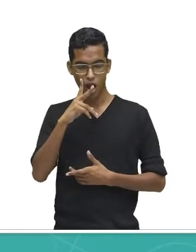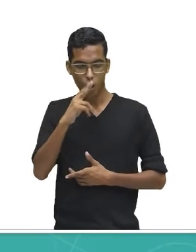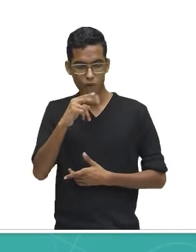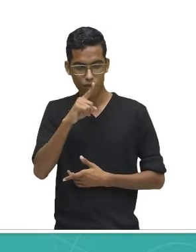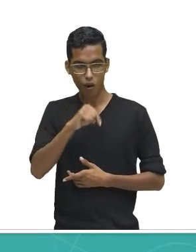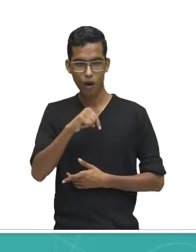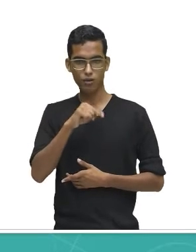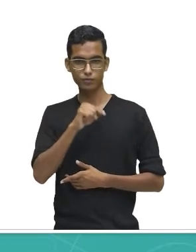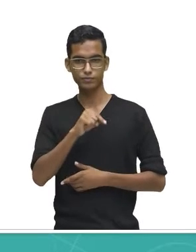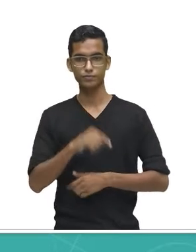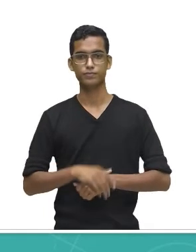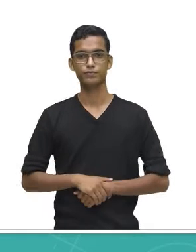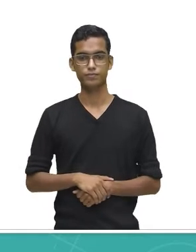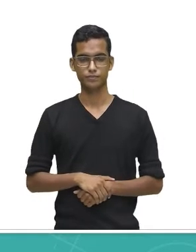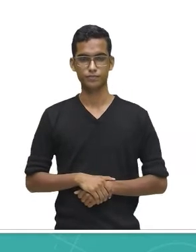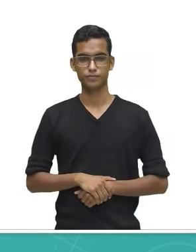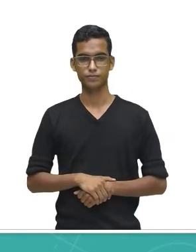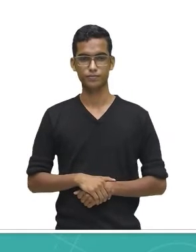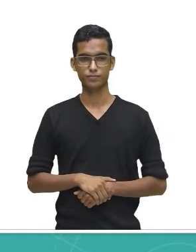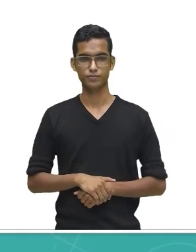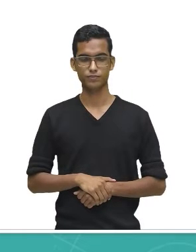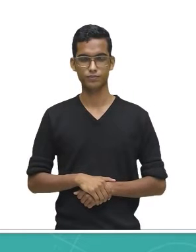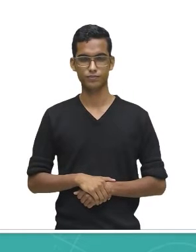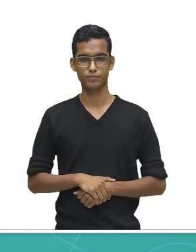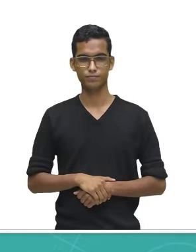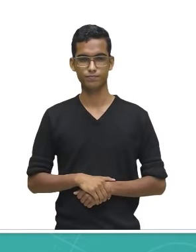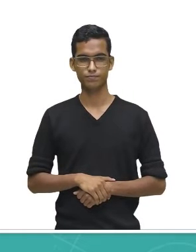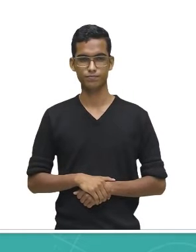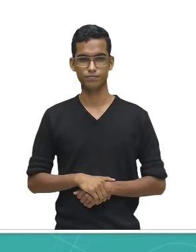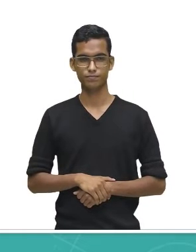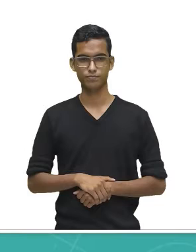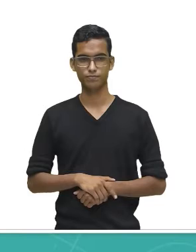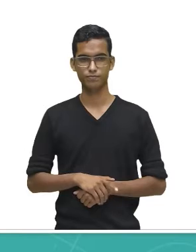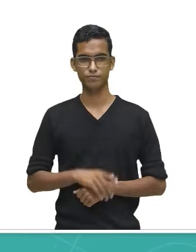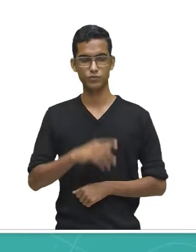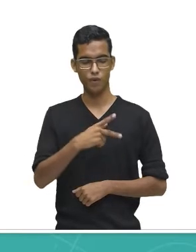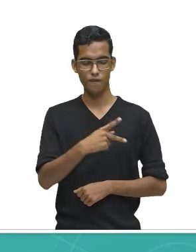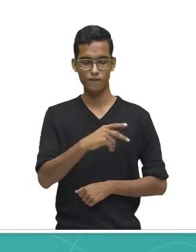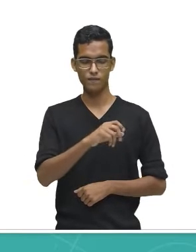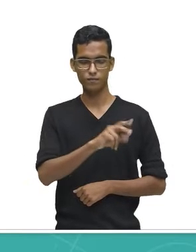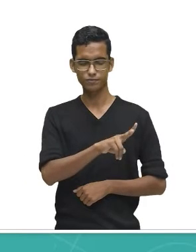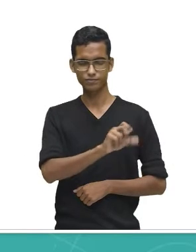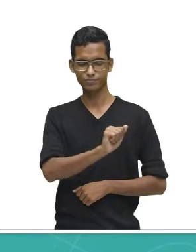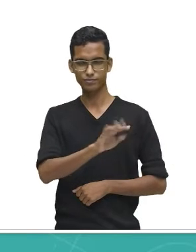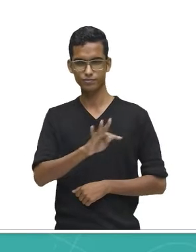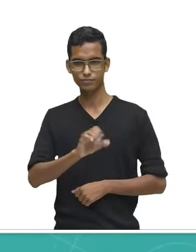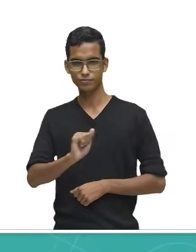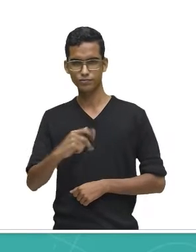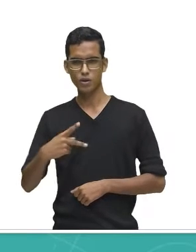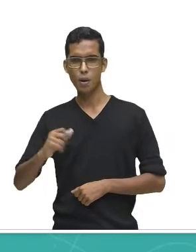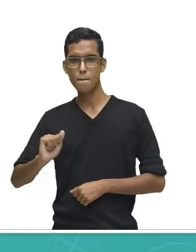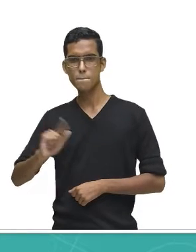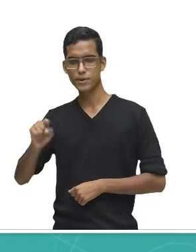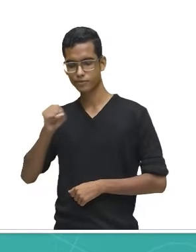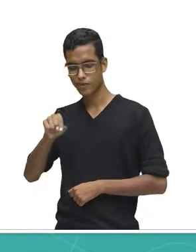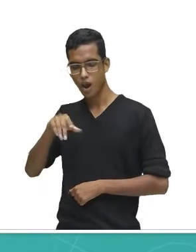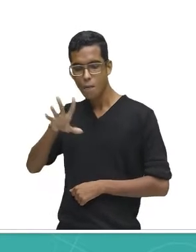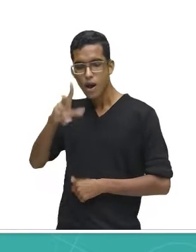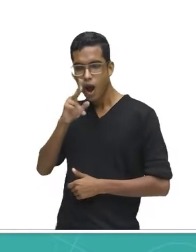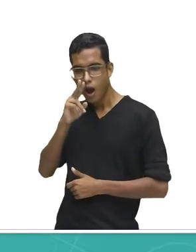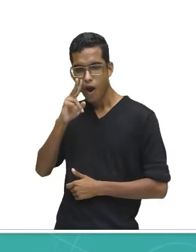gente conta aqui, vatapá, a última sílaba é a mais forte, portanto,